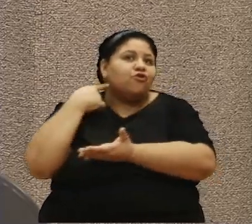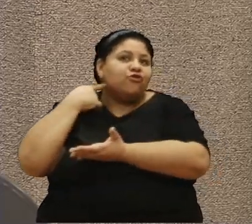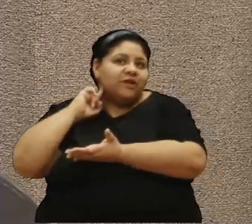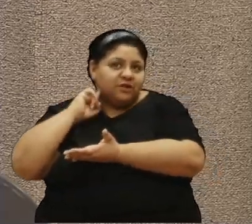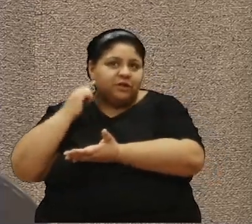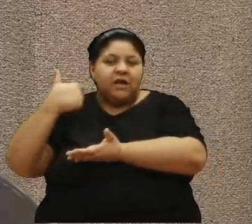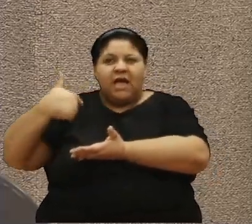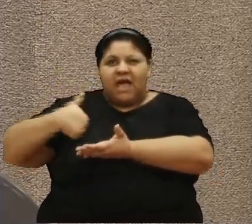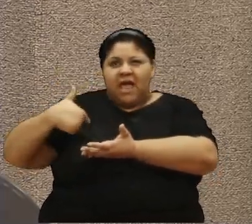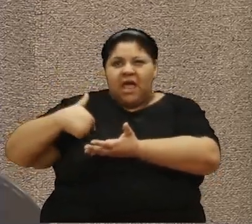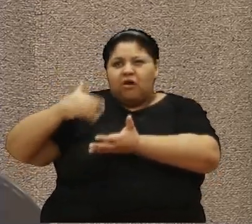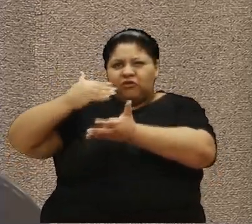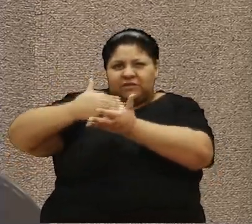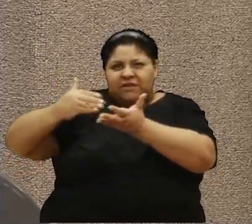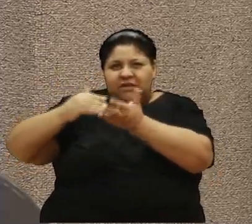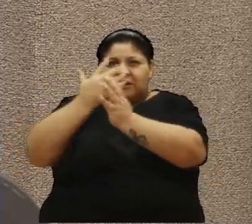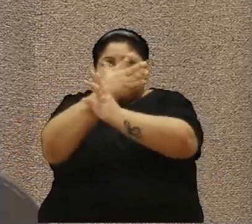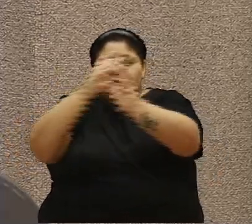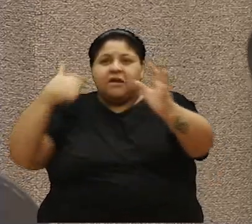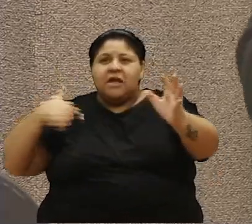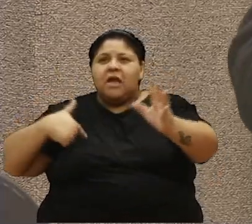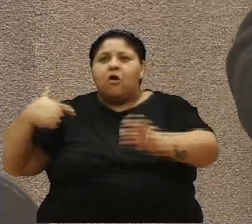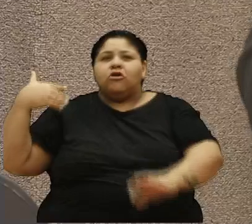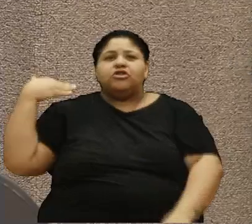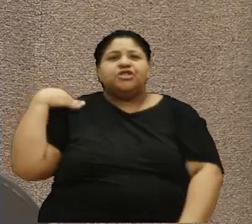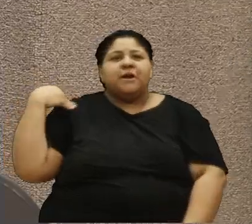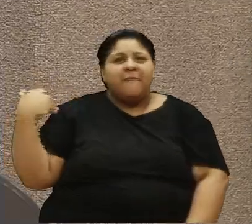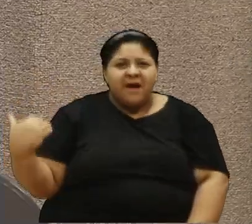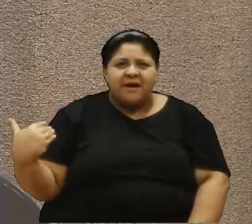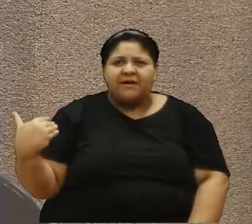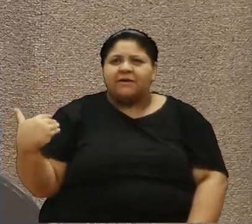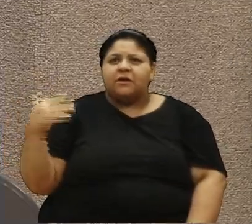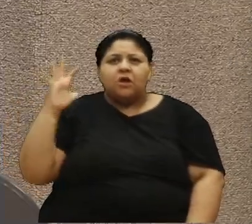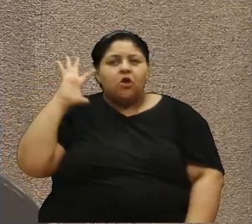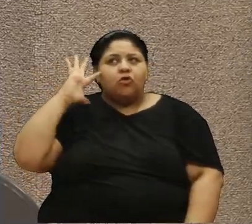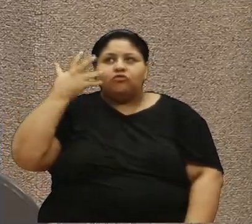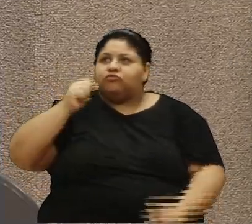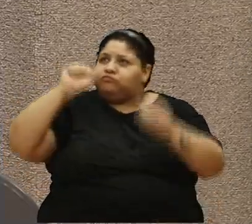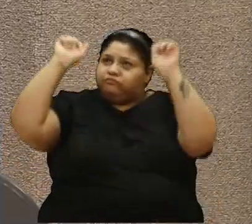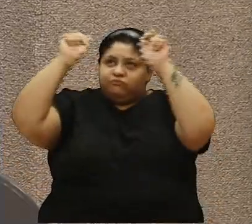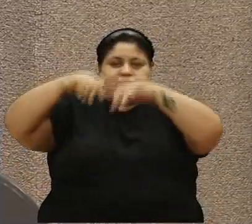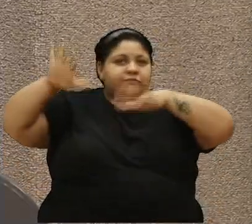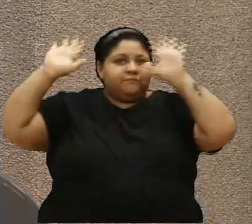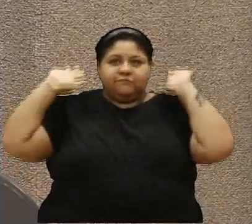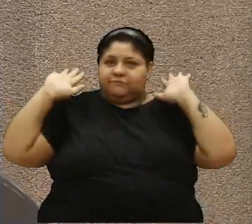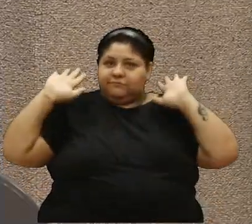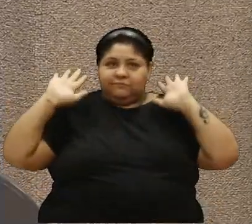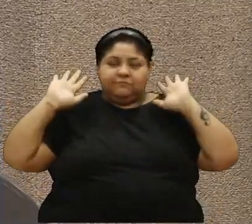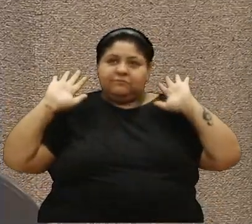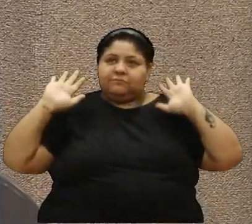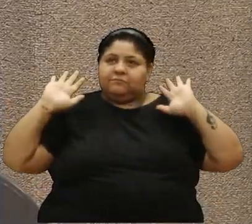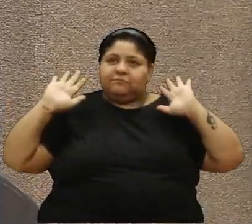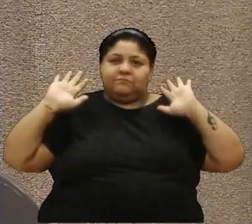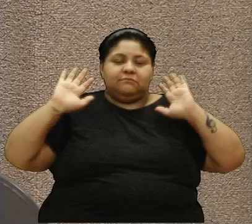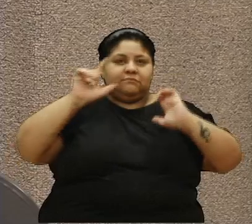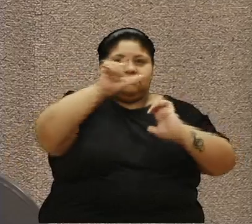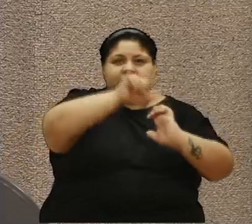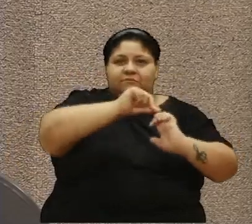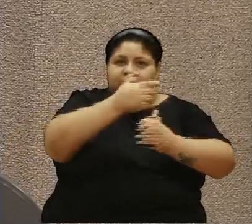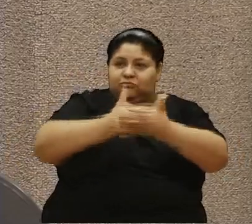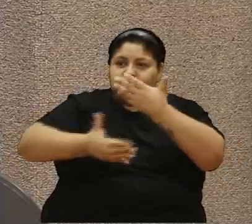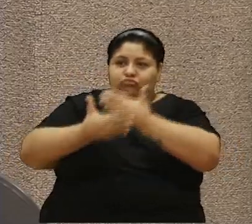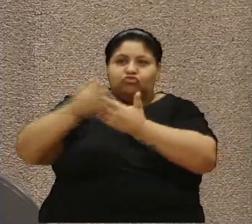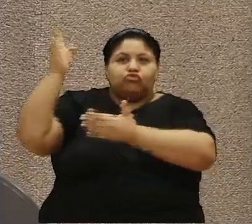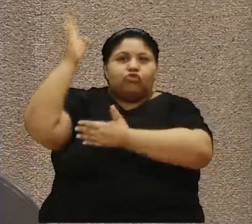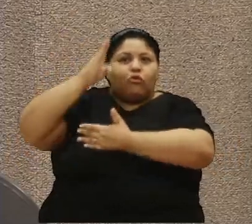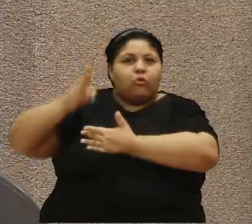era secretário do Meio Ambiente, eu era procurado com soluções milagrosas, né? Vinham empresários de todo o Brasil,